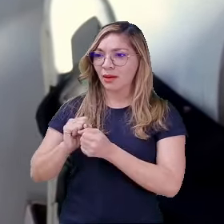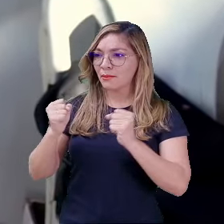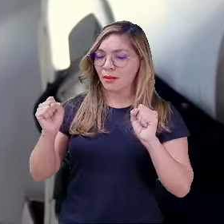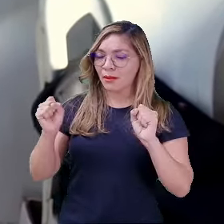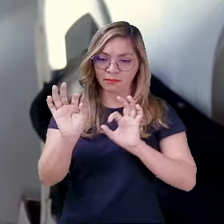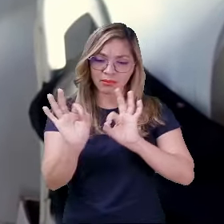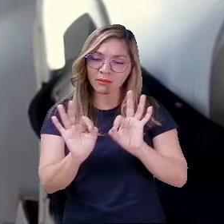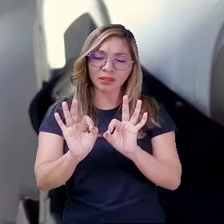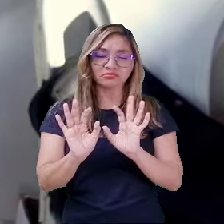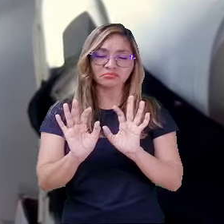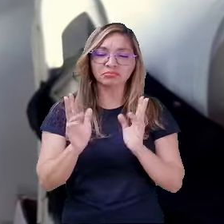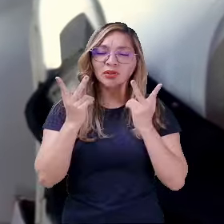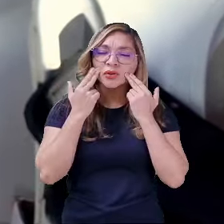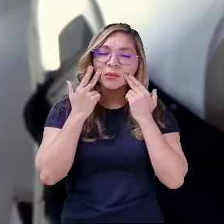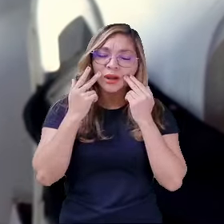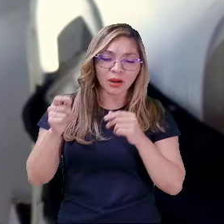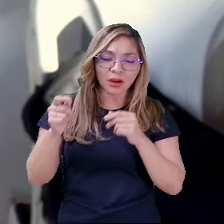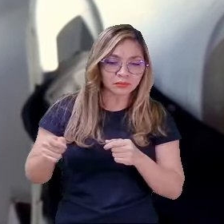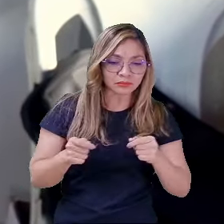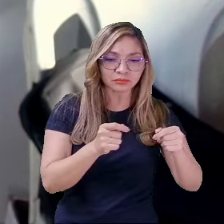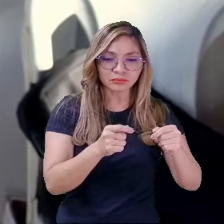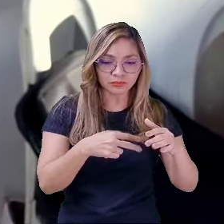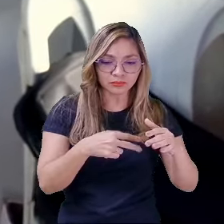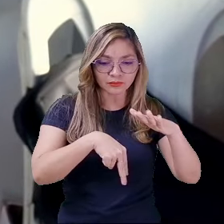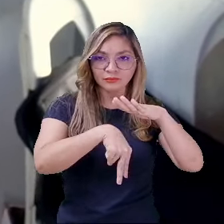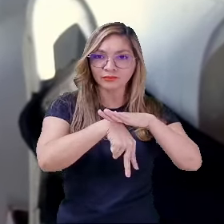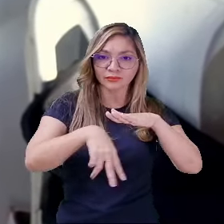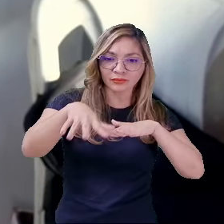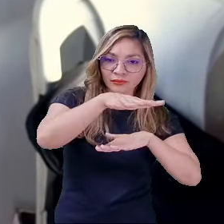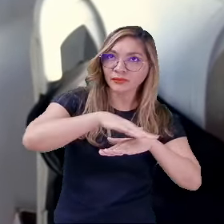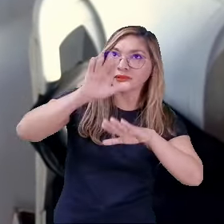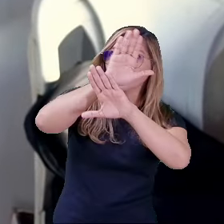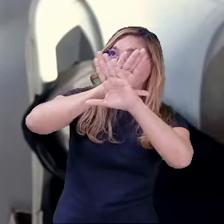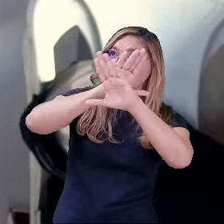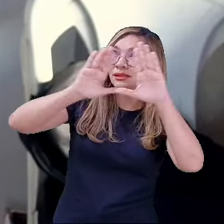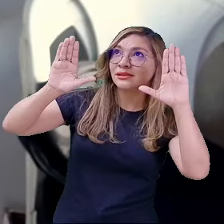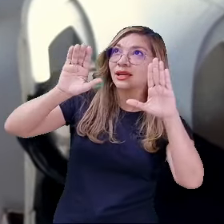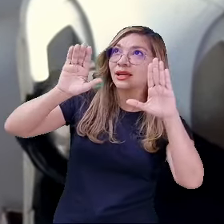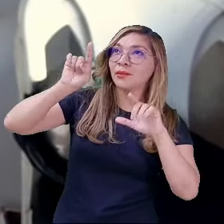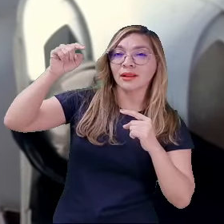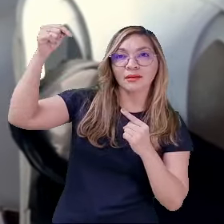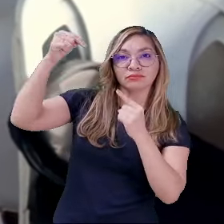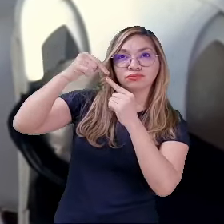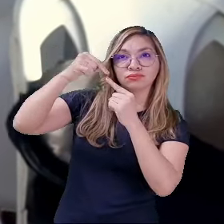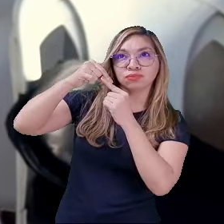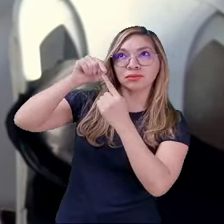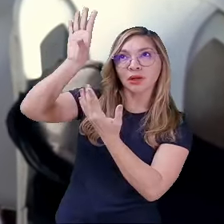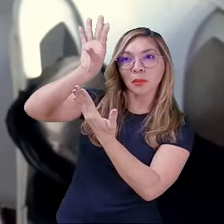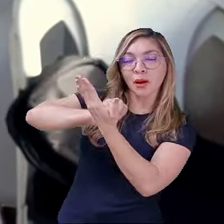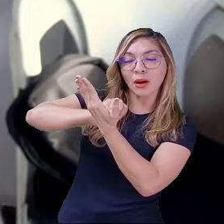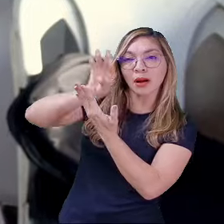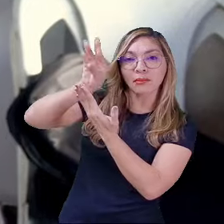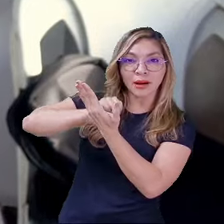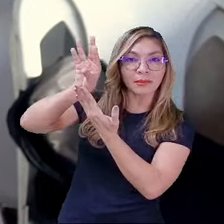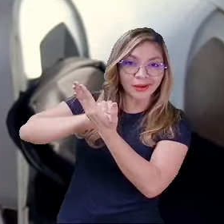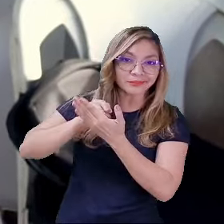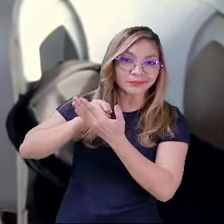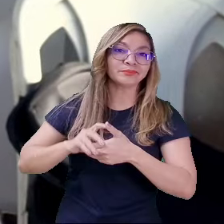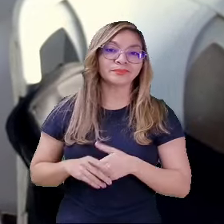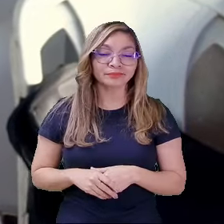Basta posicionar, ter um campo de céu de preferência aberto para ter uma melhor recepção dos dados. E,